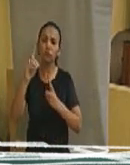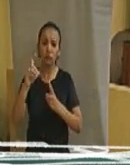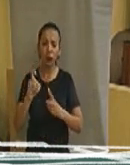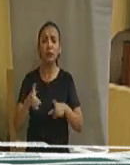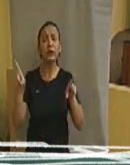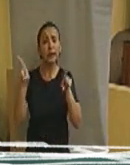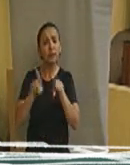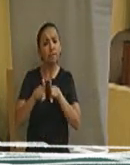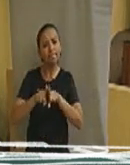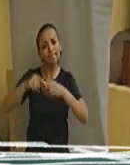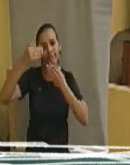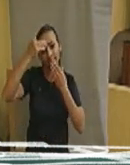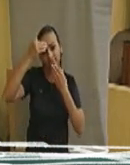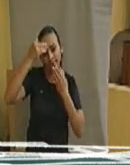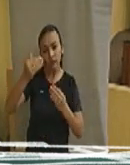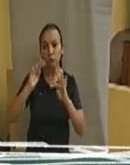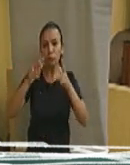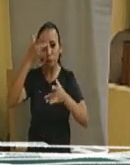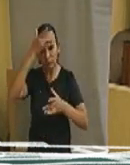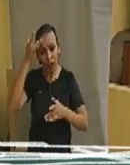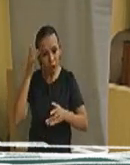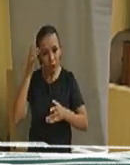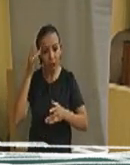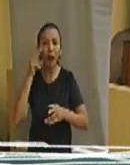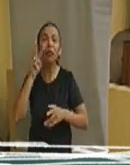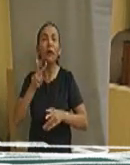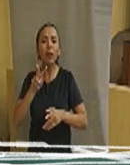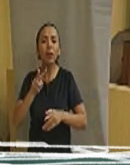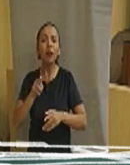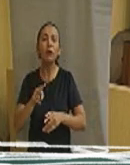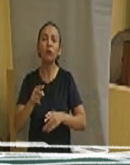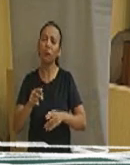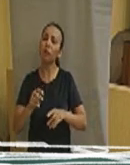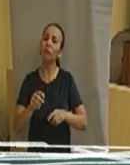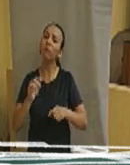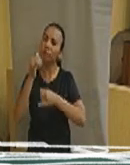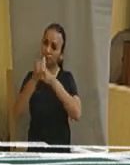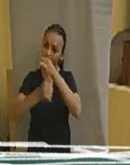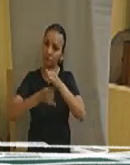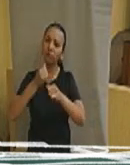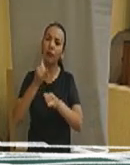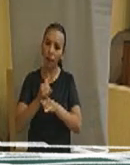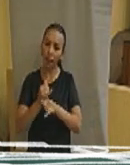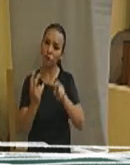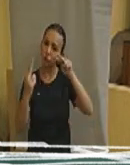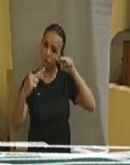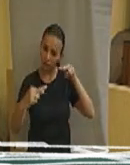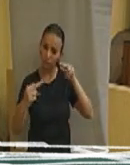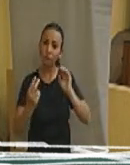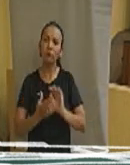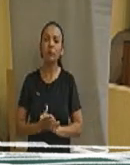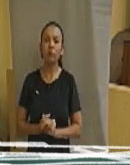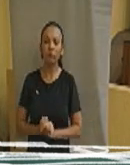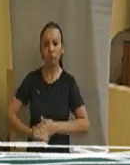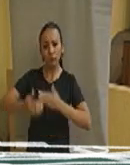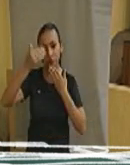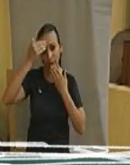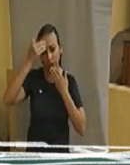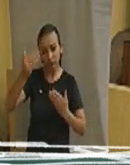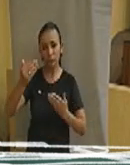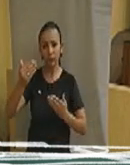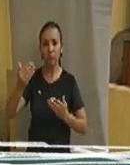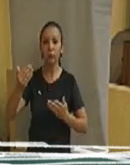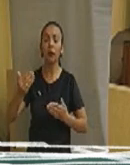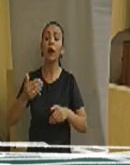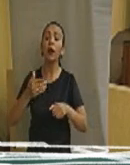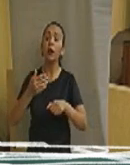como agradecemos todos que nos acompanham pela web, que nos acompanham online pela internet. Agradecemos aos